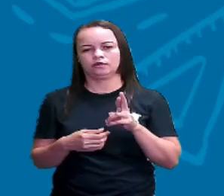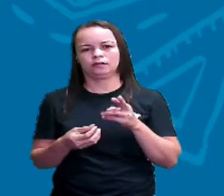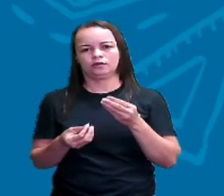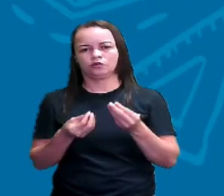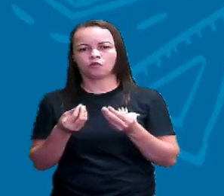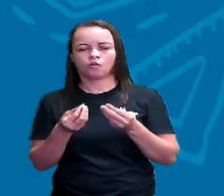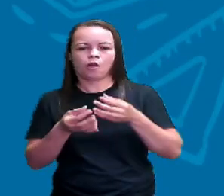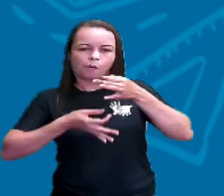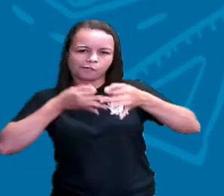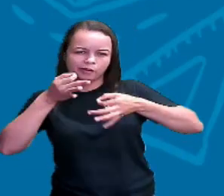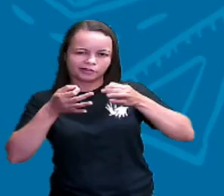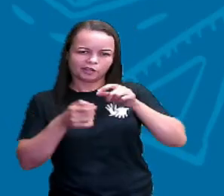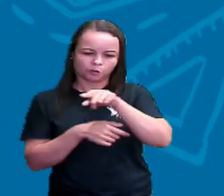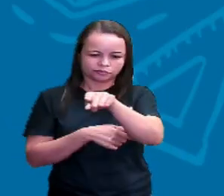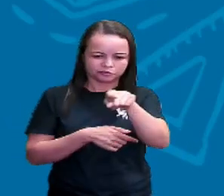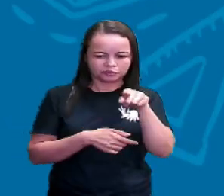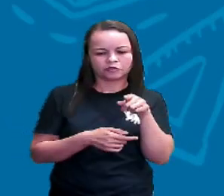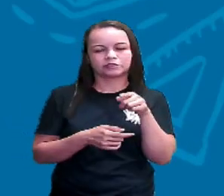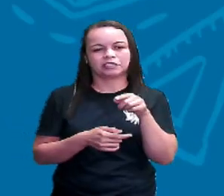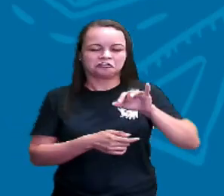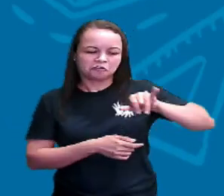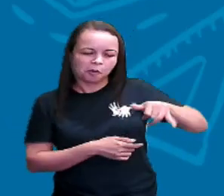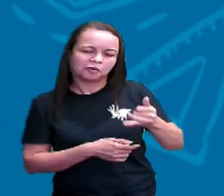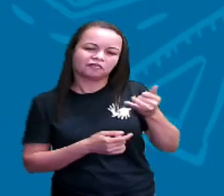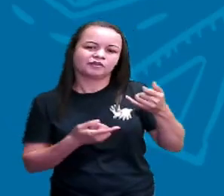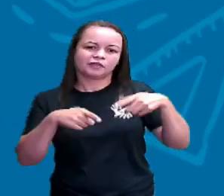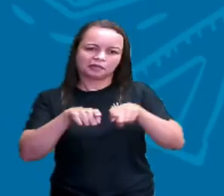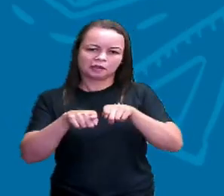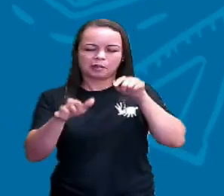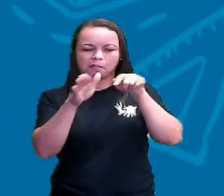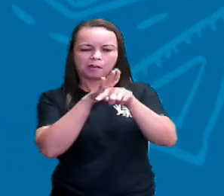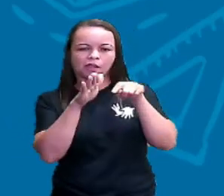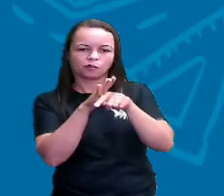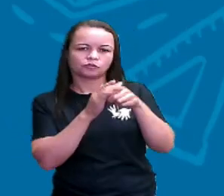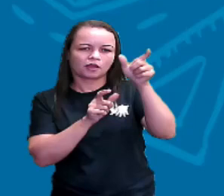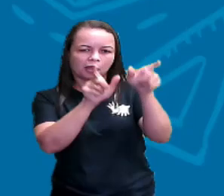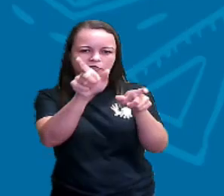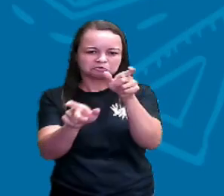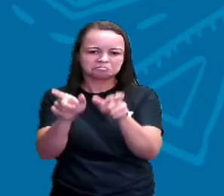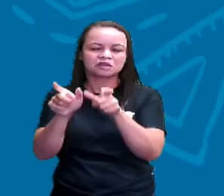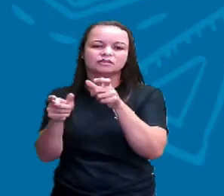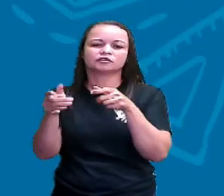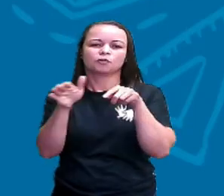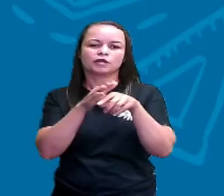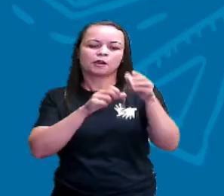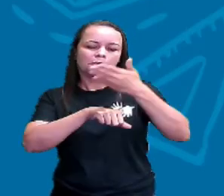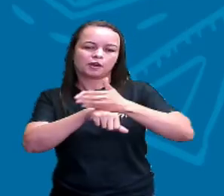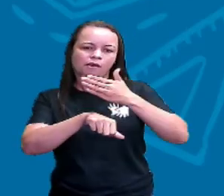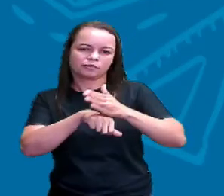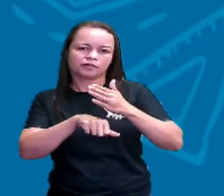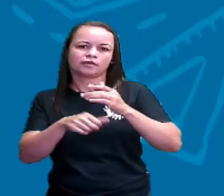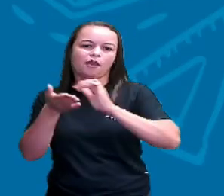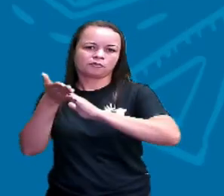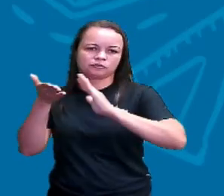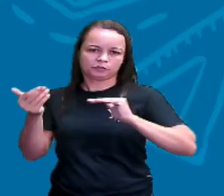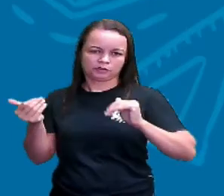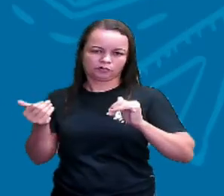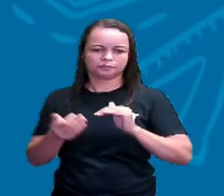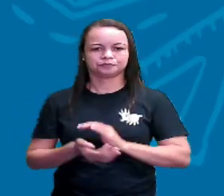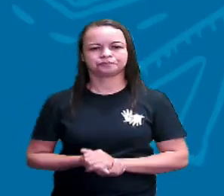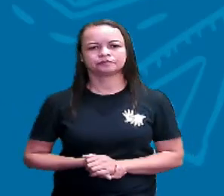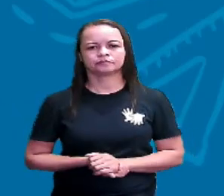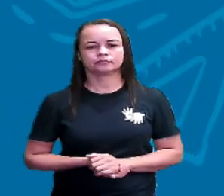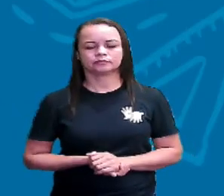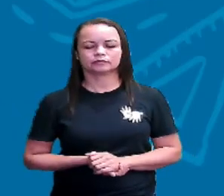a opinião de vocês e vão aproveitar também para perguntar a outras pessoas e praticar o espanhol, tá bom? Qual